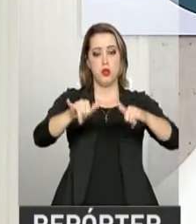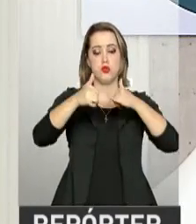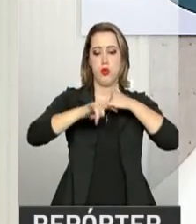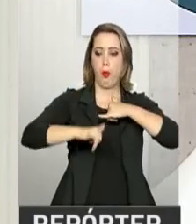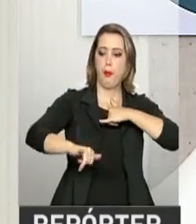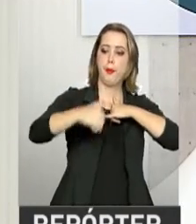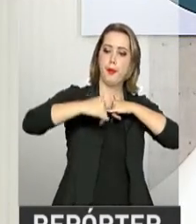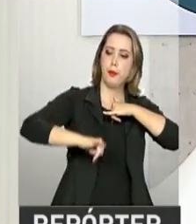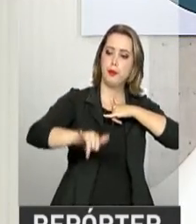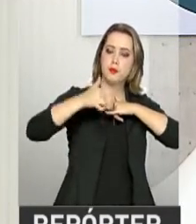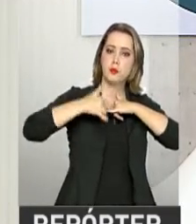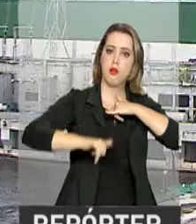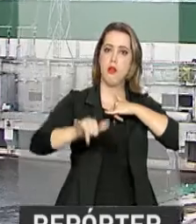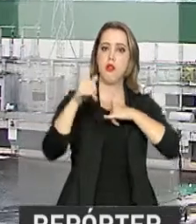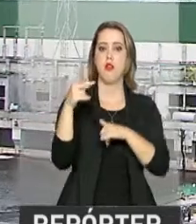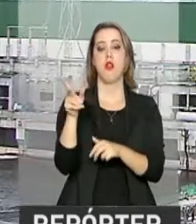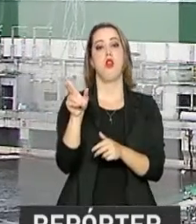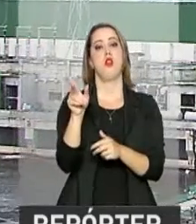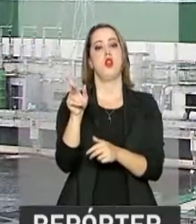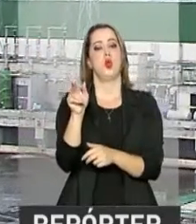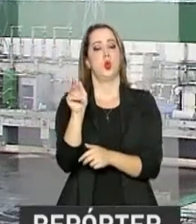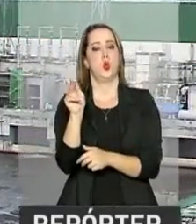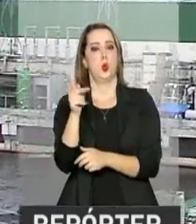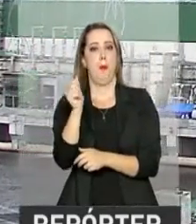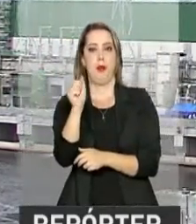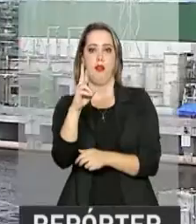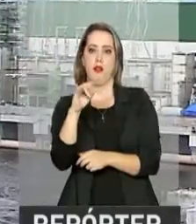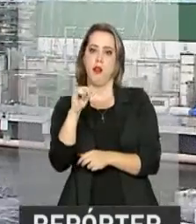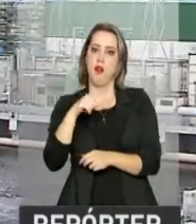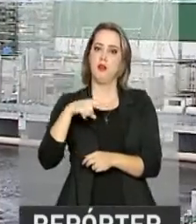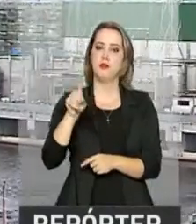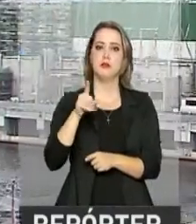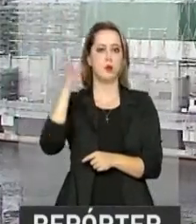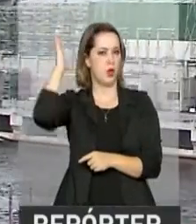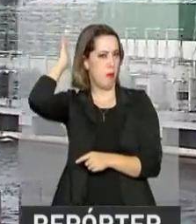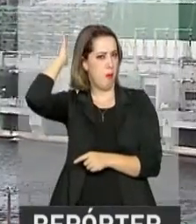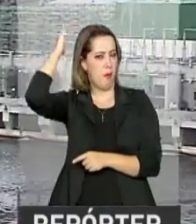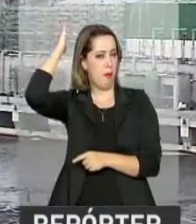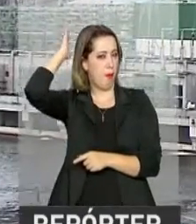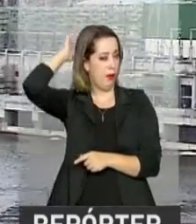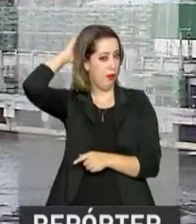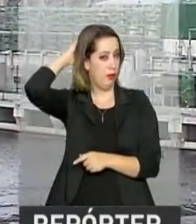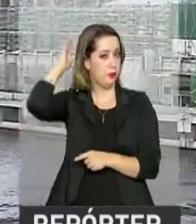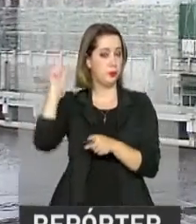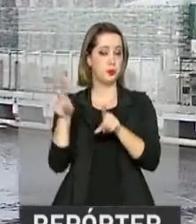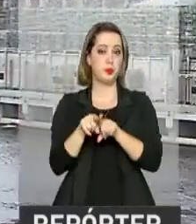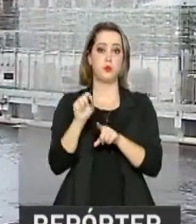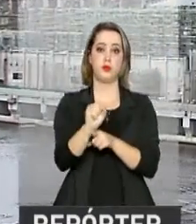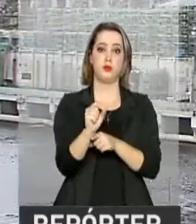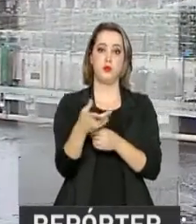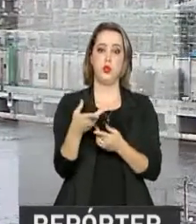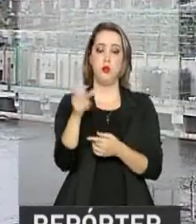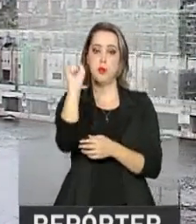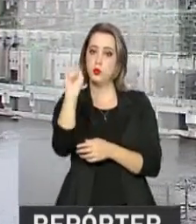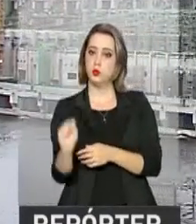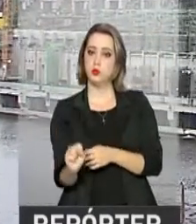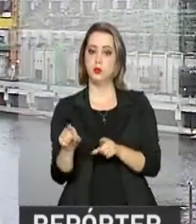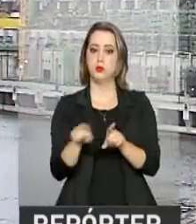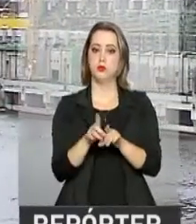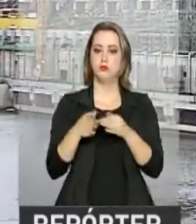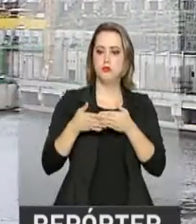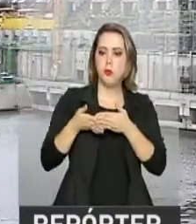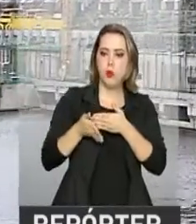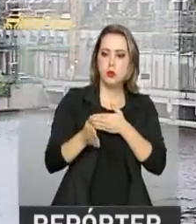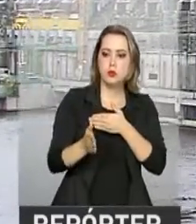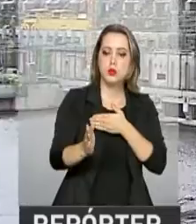do estado do pará para a região sudeste o projeto inclui a construção de uma linha de transmissão com extensão de mais